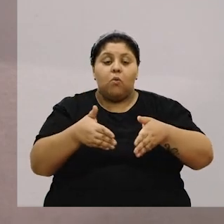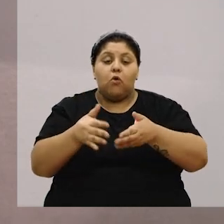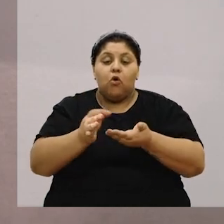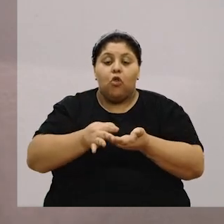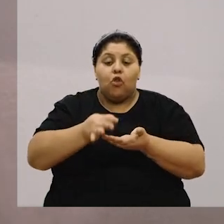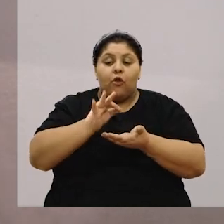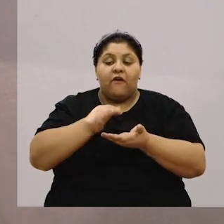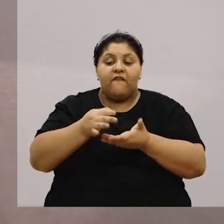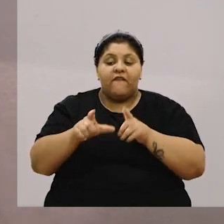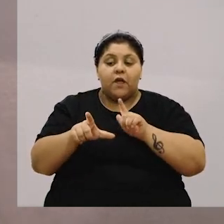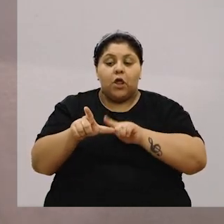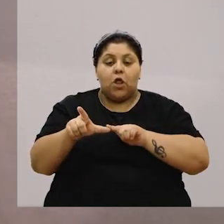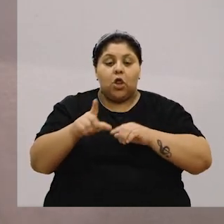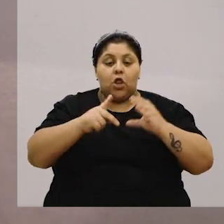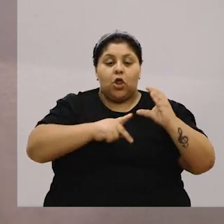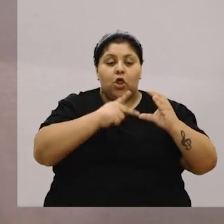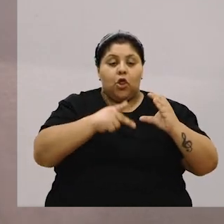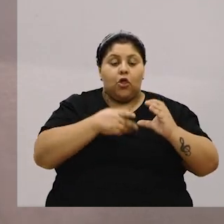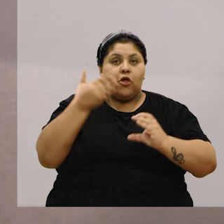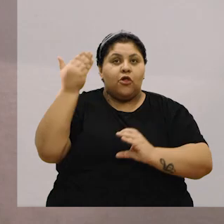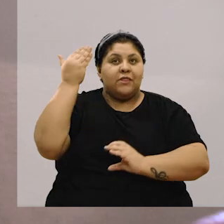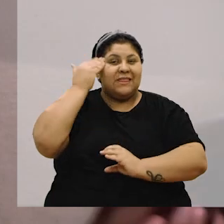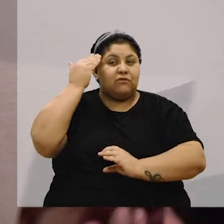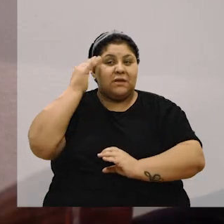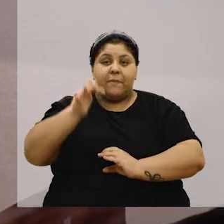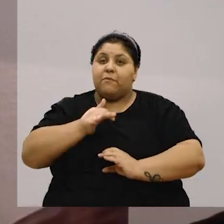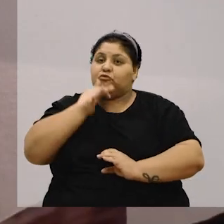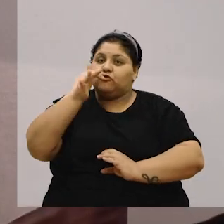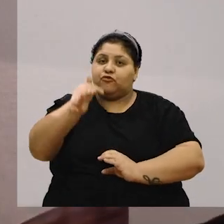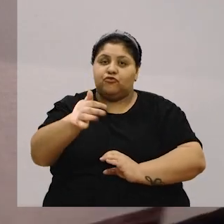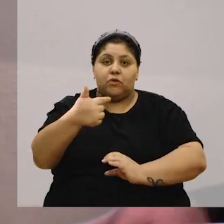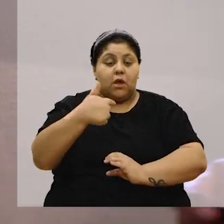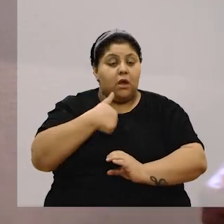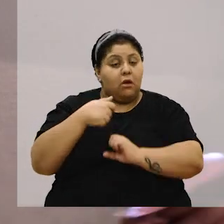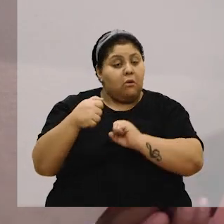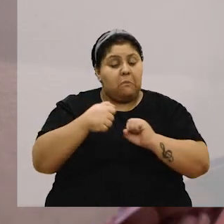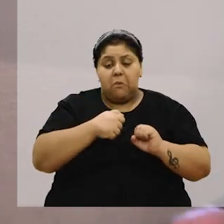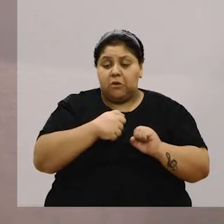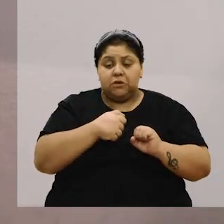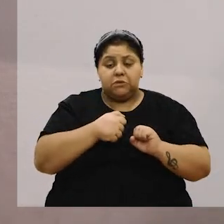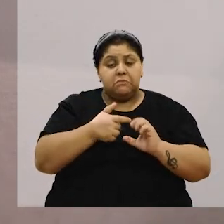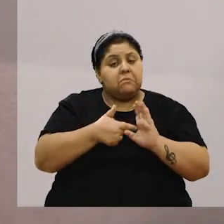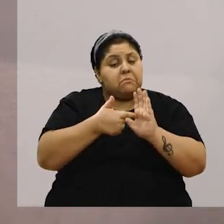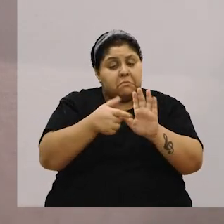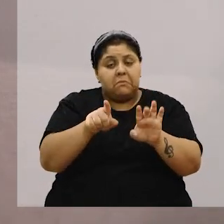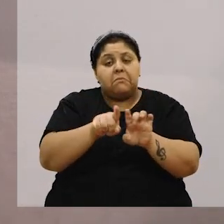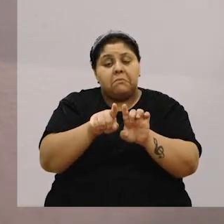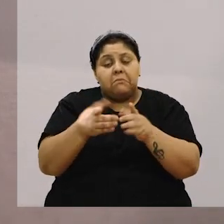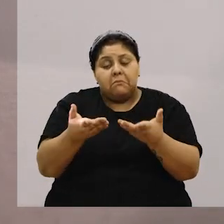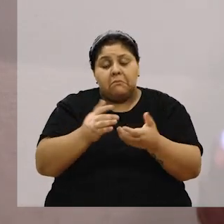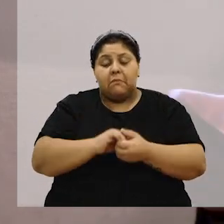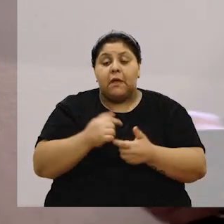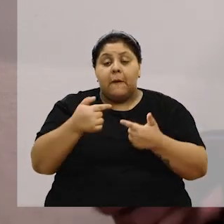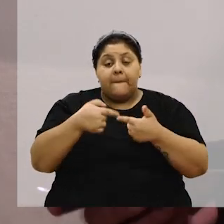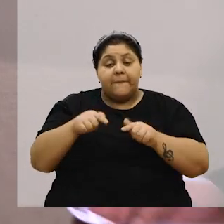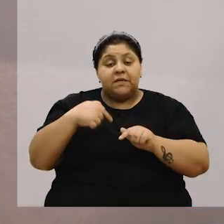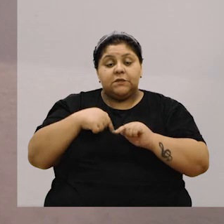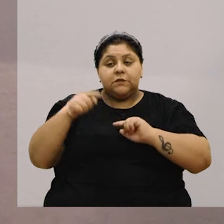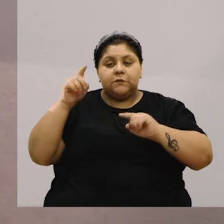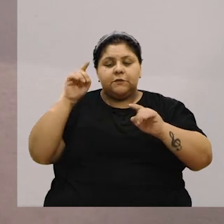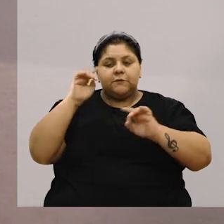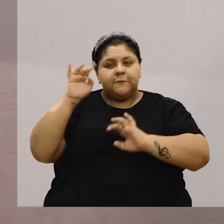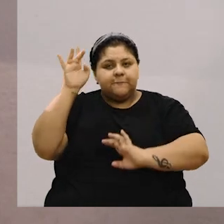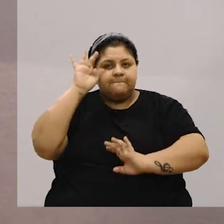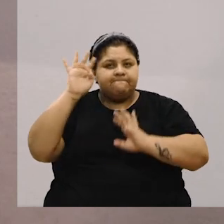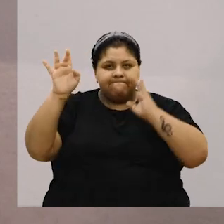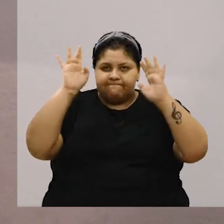o Café com Letras da TV Câmara. Nós não sabemos como será o futuro, talvez nem eu esteja apresentando aqui, mas eu